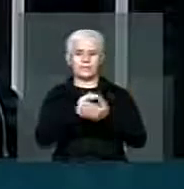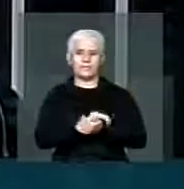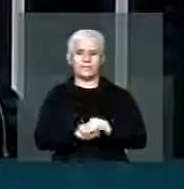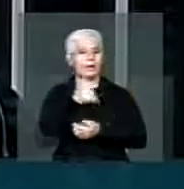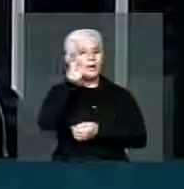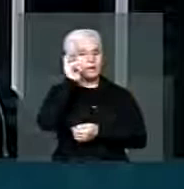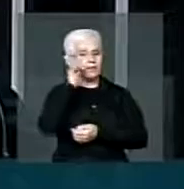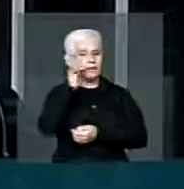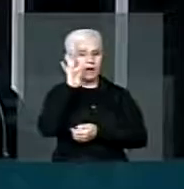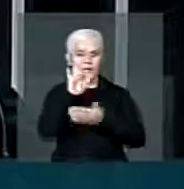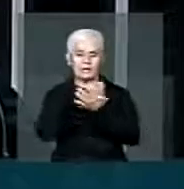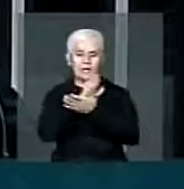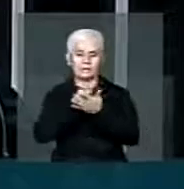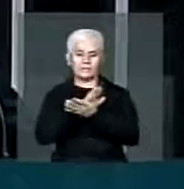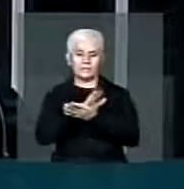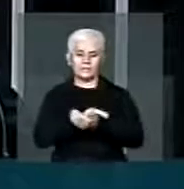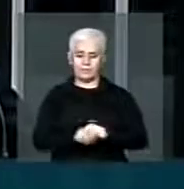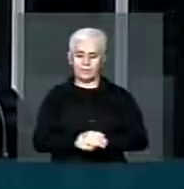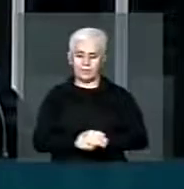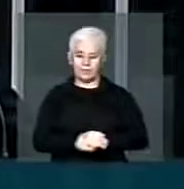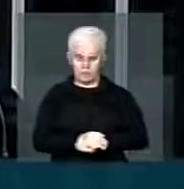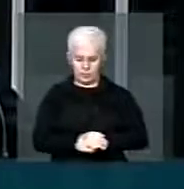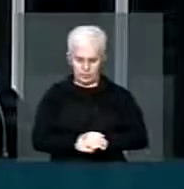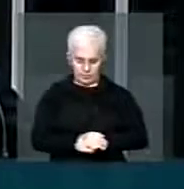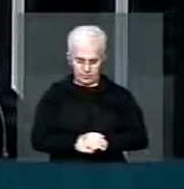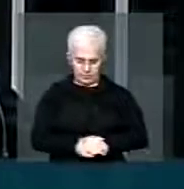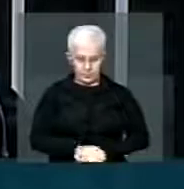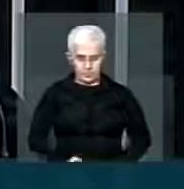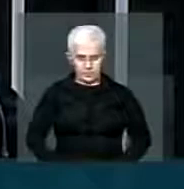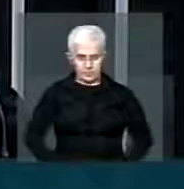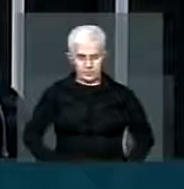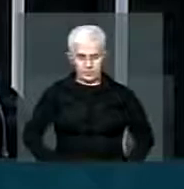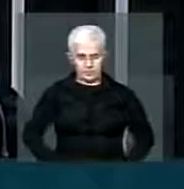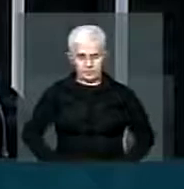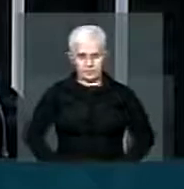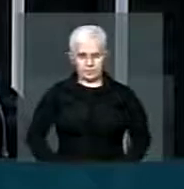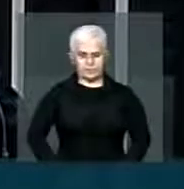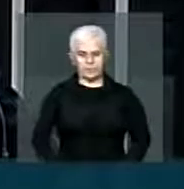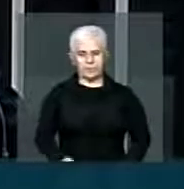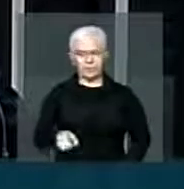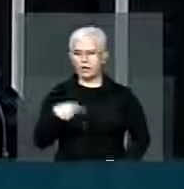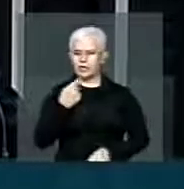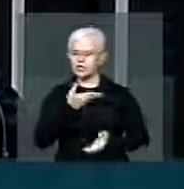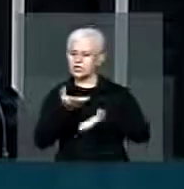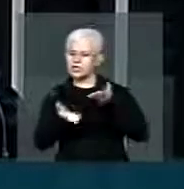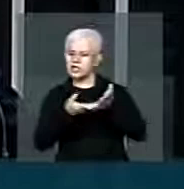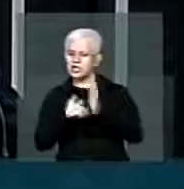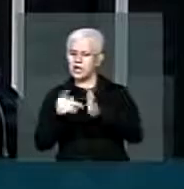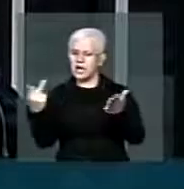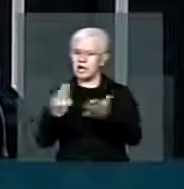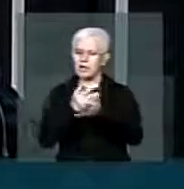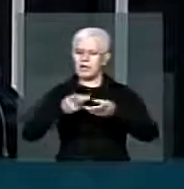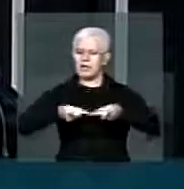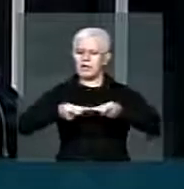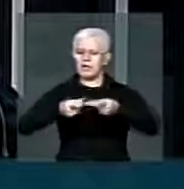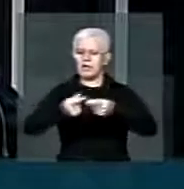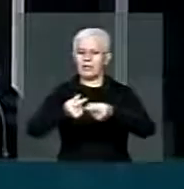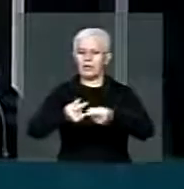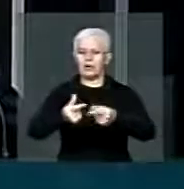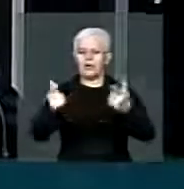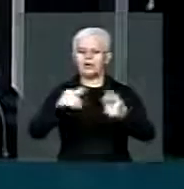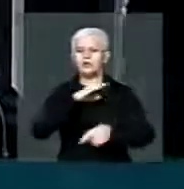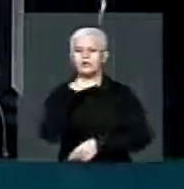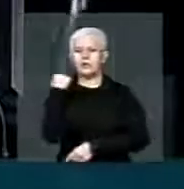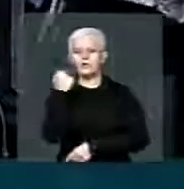acontecer. Nós não podemos, senhor presidente, tratar de uma tragédia onde morreram